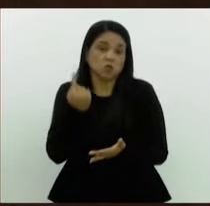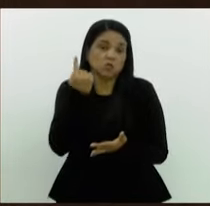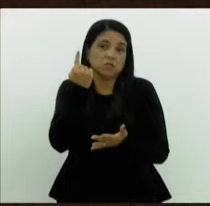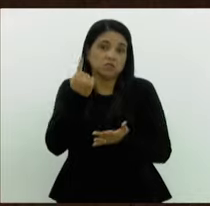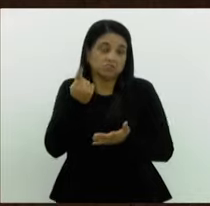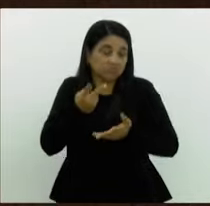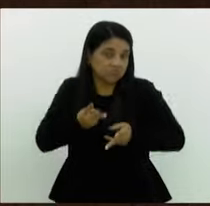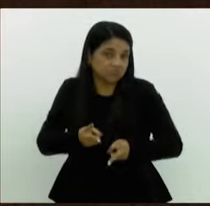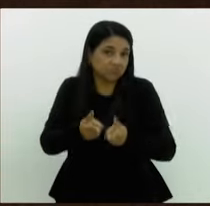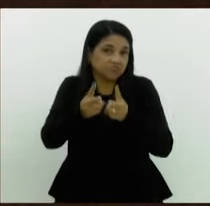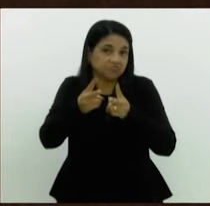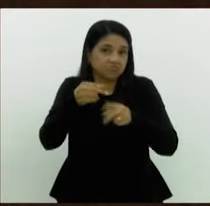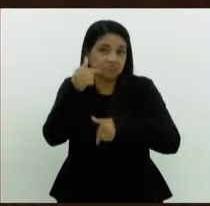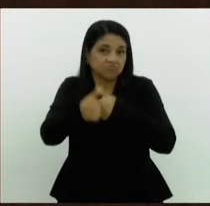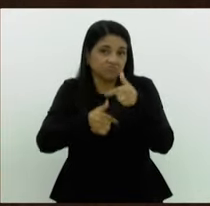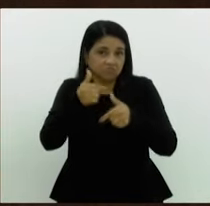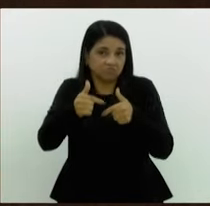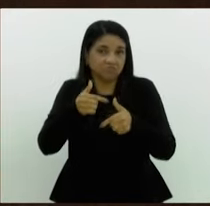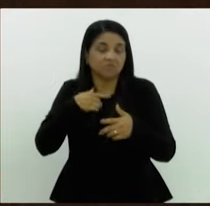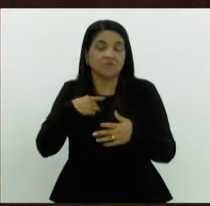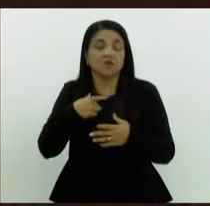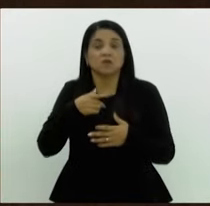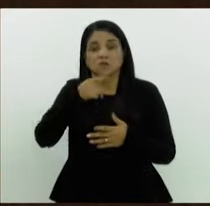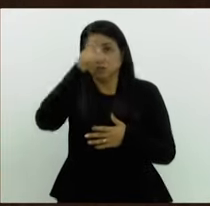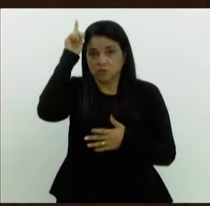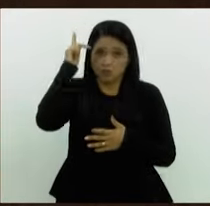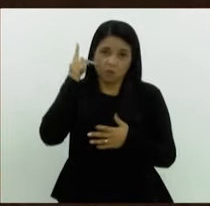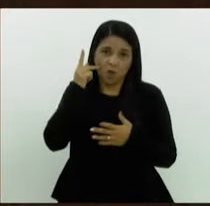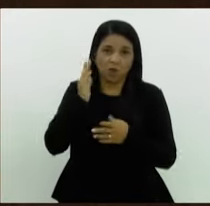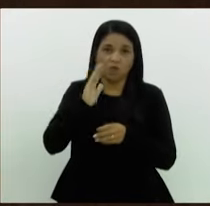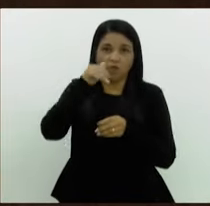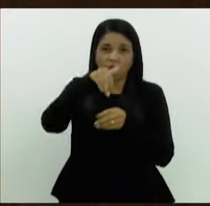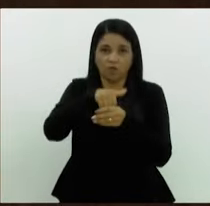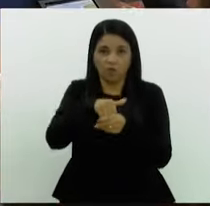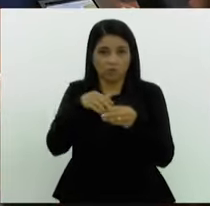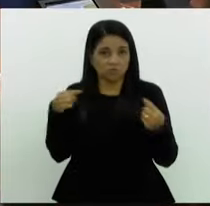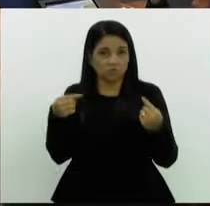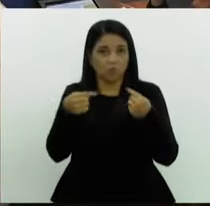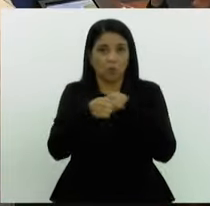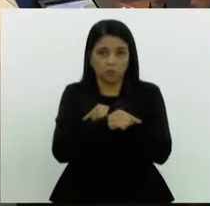Luiz Paulo votará contrário.